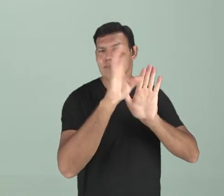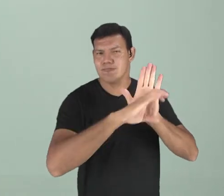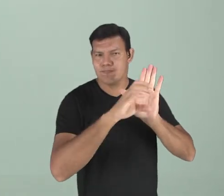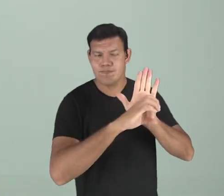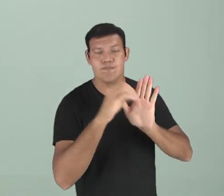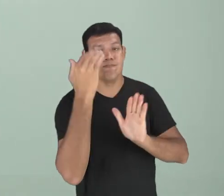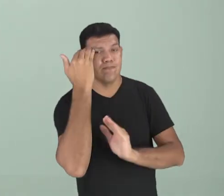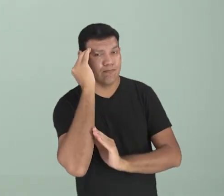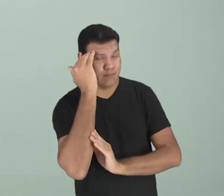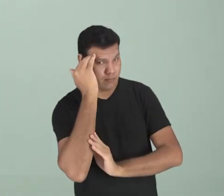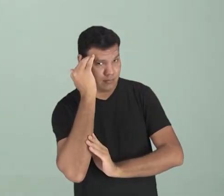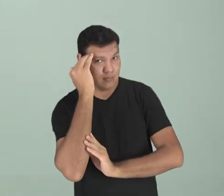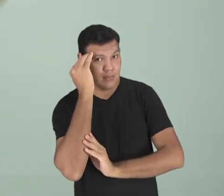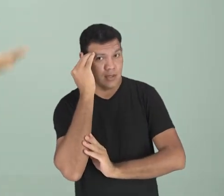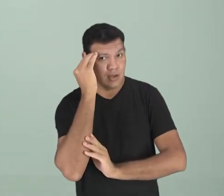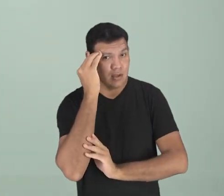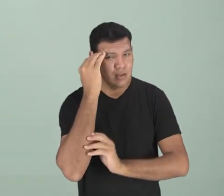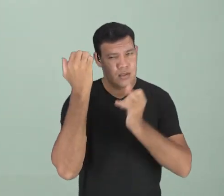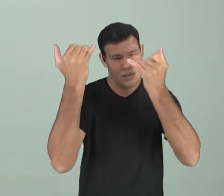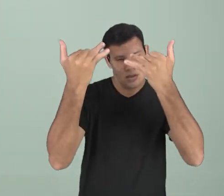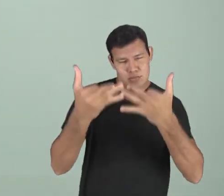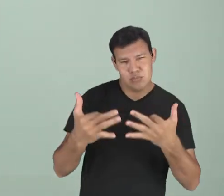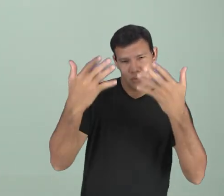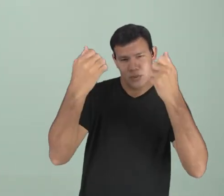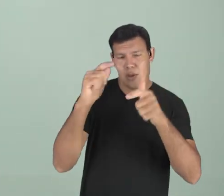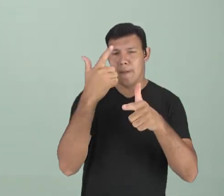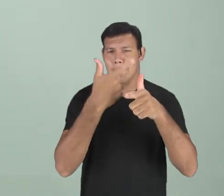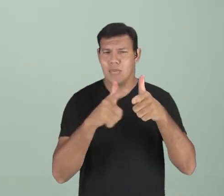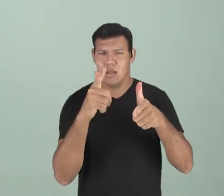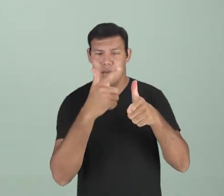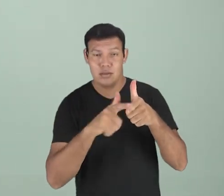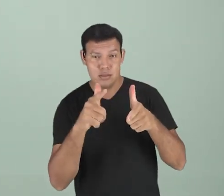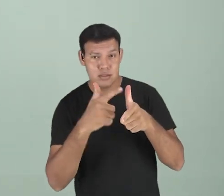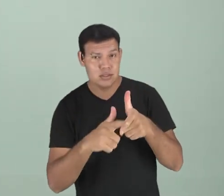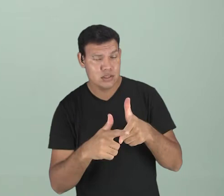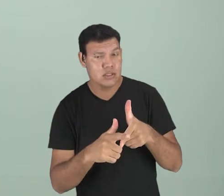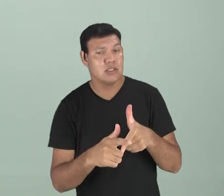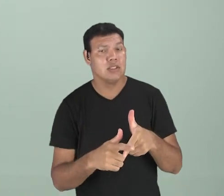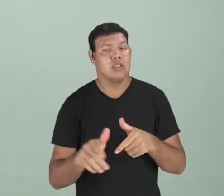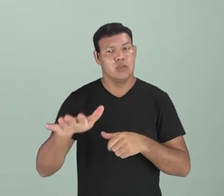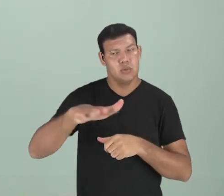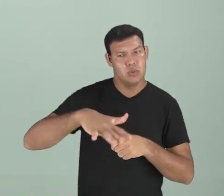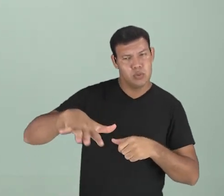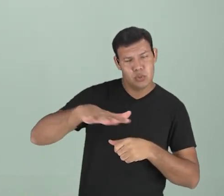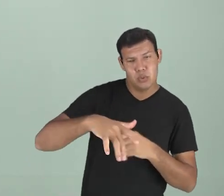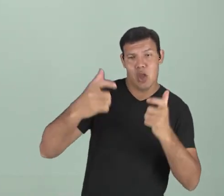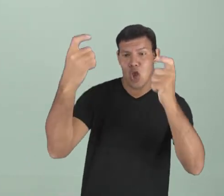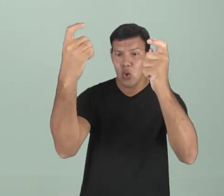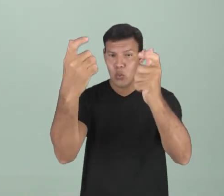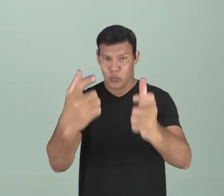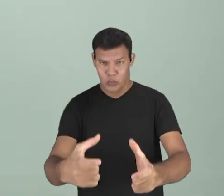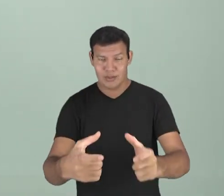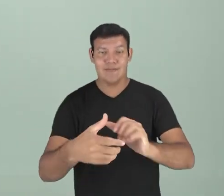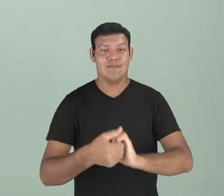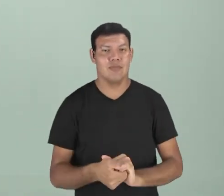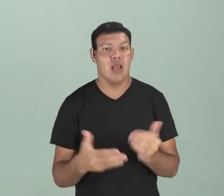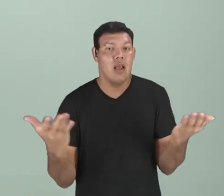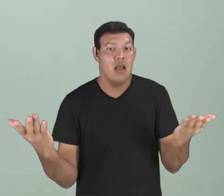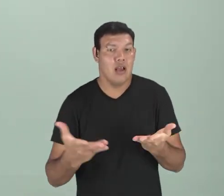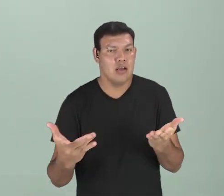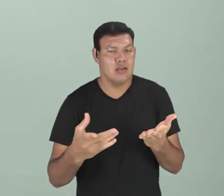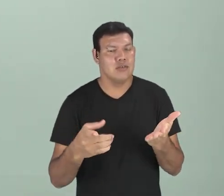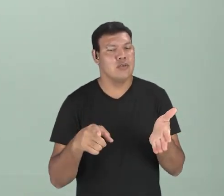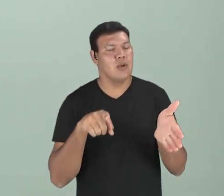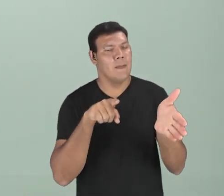entender o que a gente acabou de falar, de todas essas problemáticas do nosso espaço, do meio e da localidade, a gente vai fazer duas